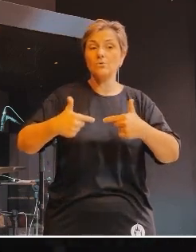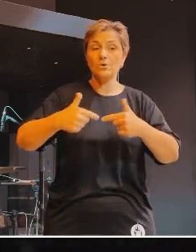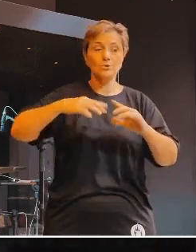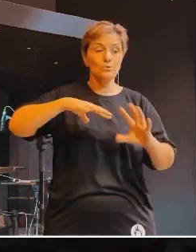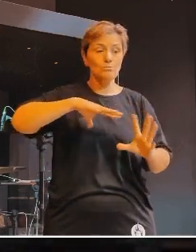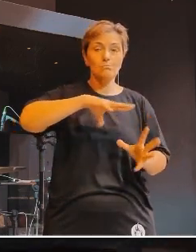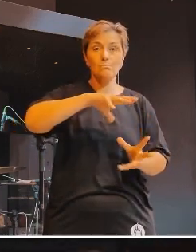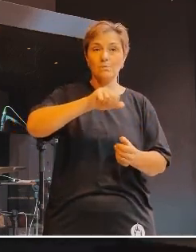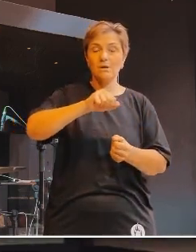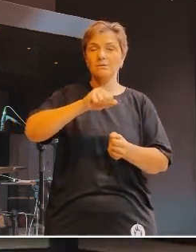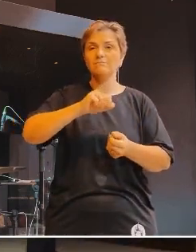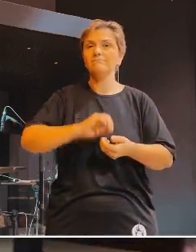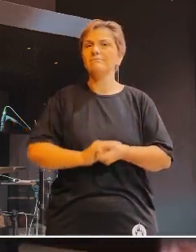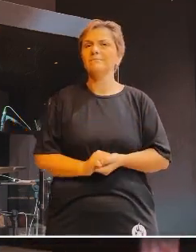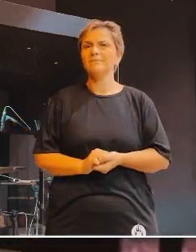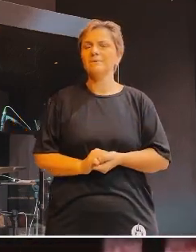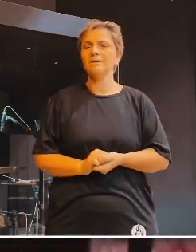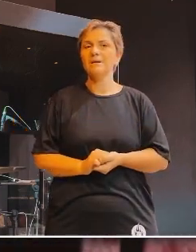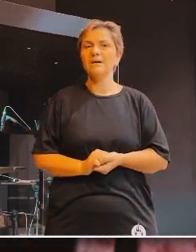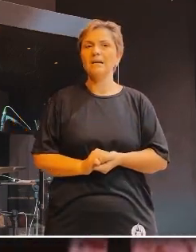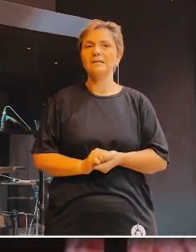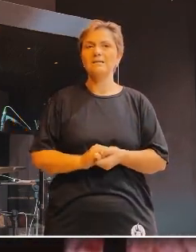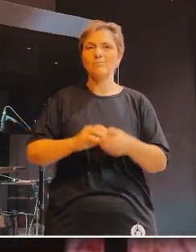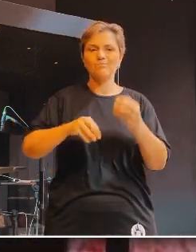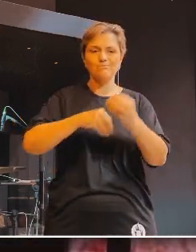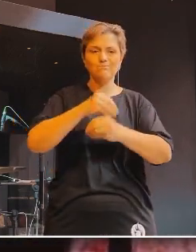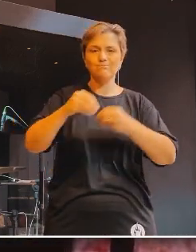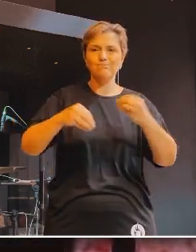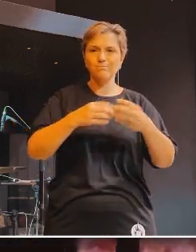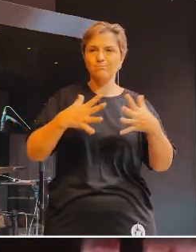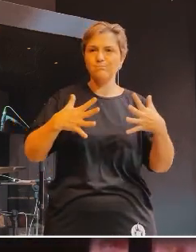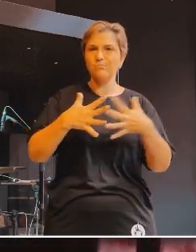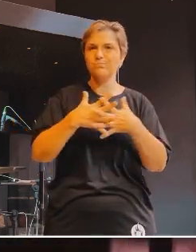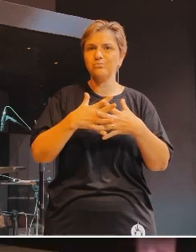elas estão muito colapsadas.